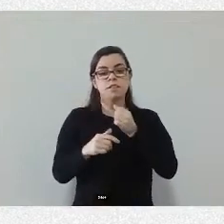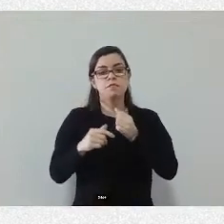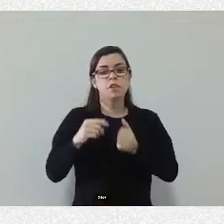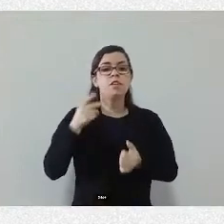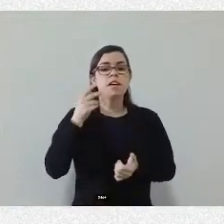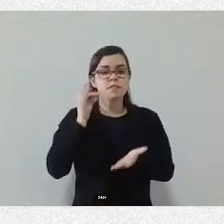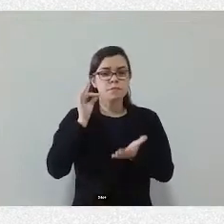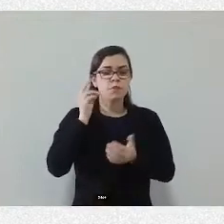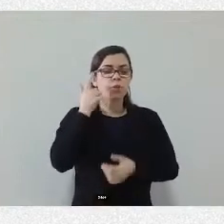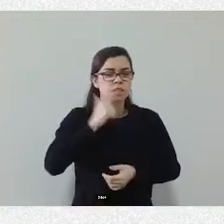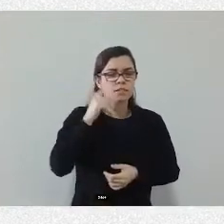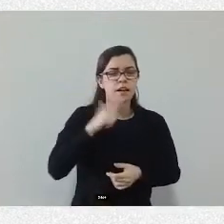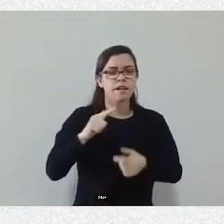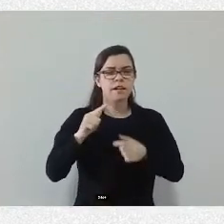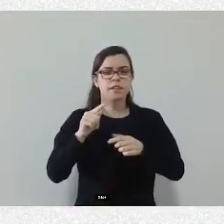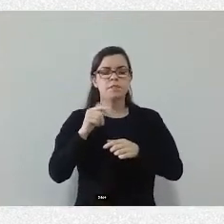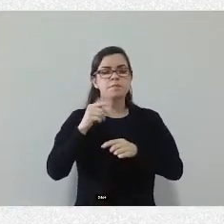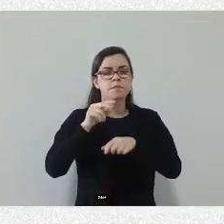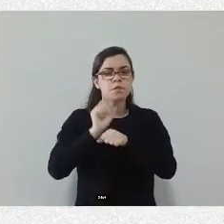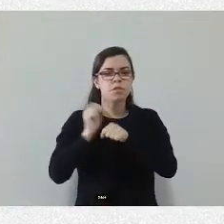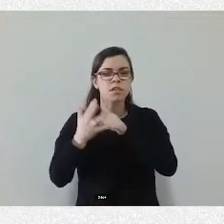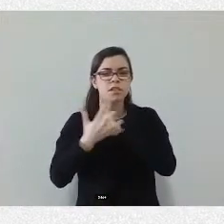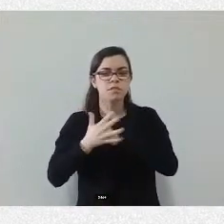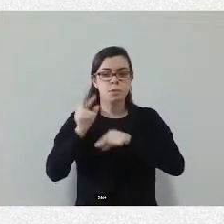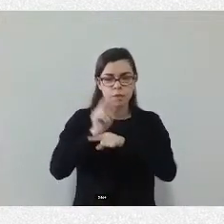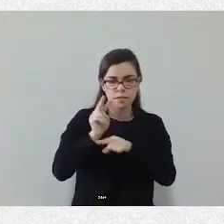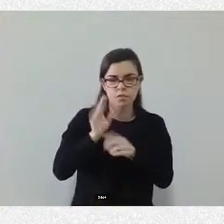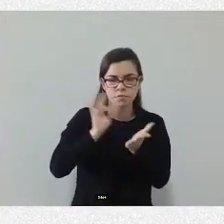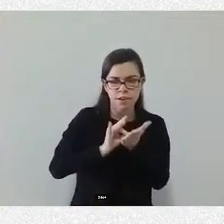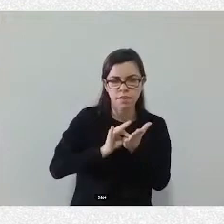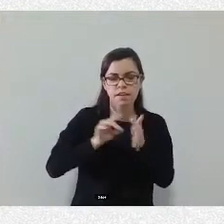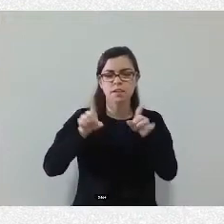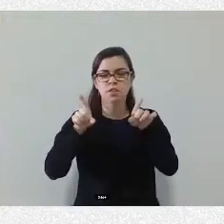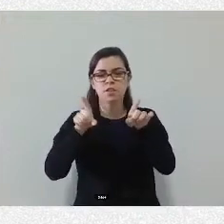Comirnaty, na cidade de Toledo.